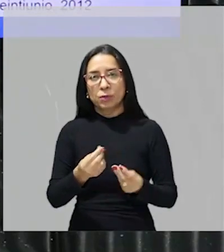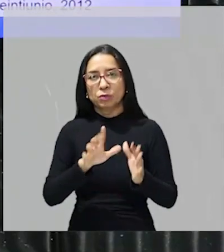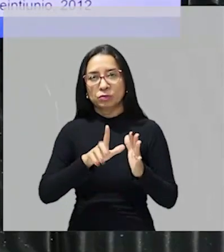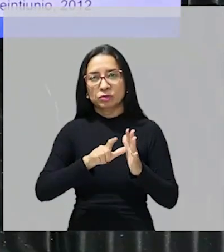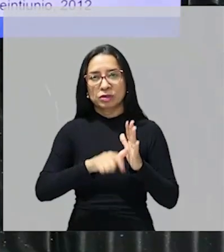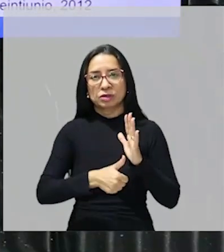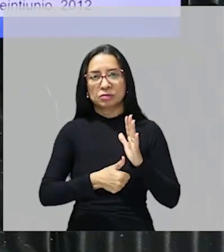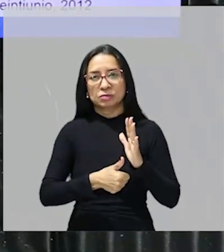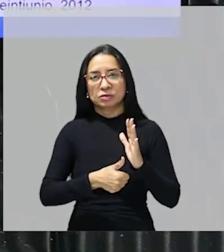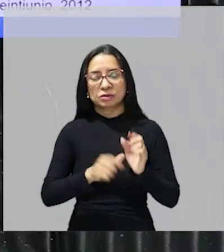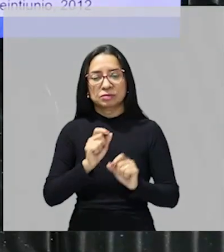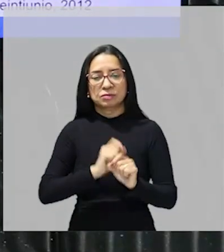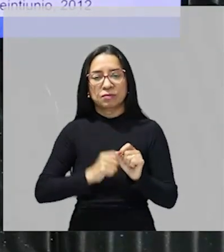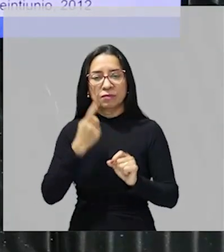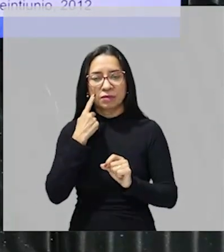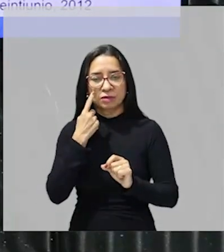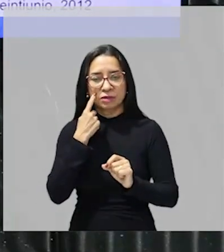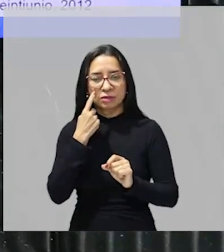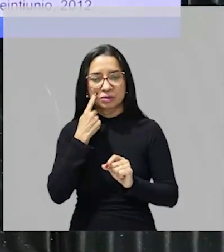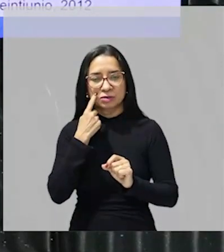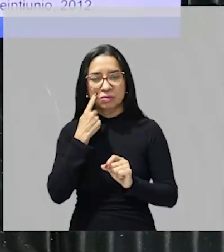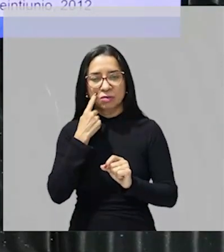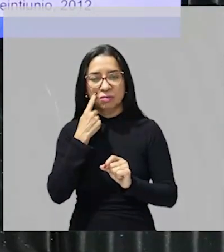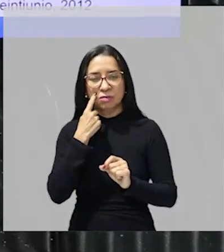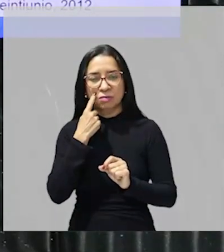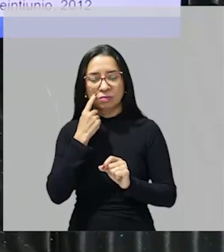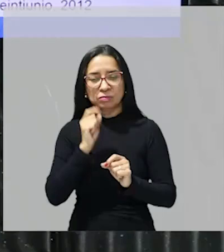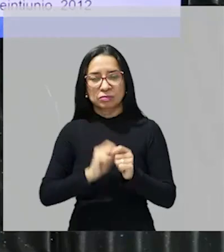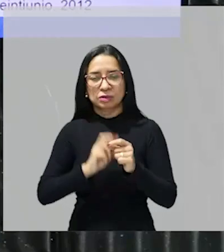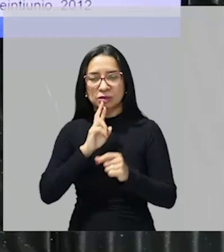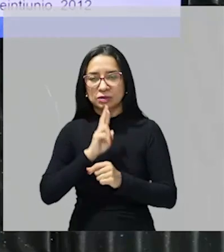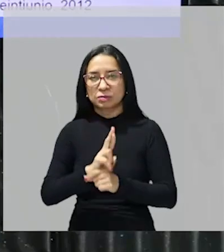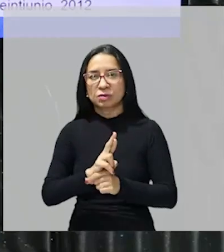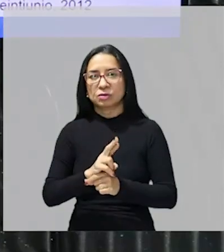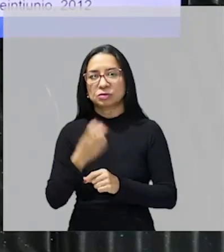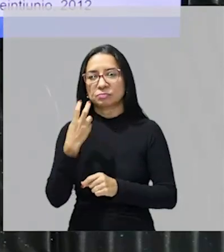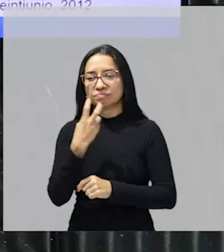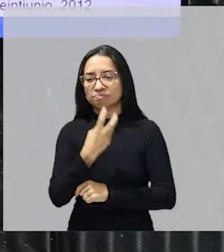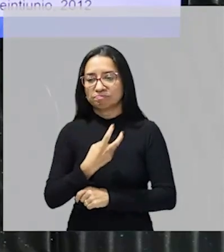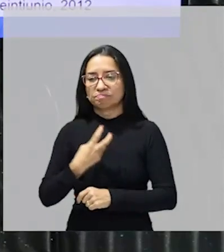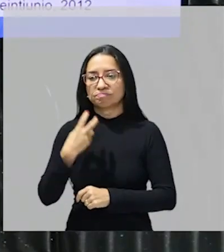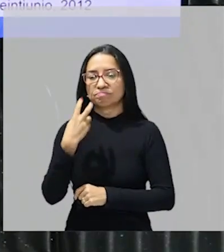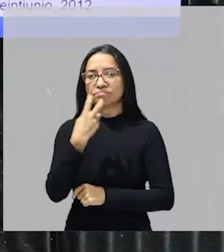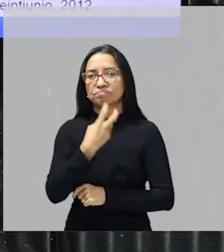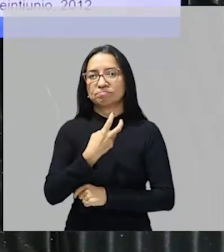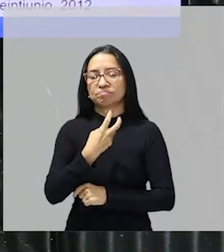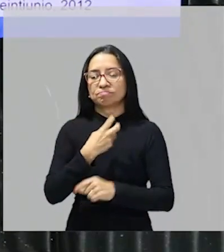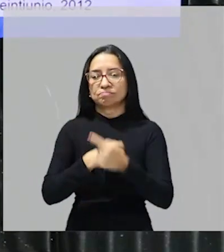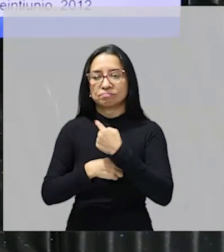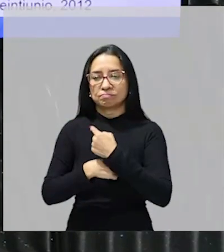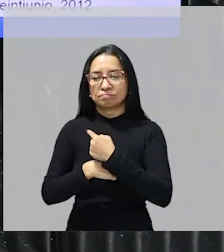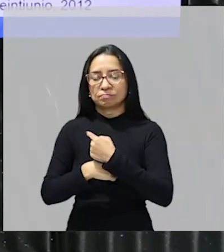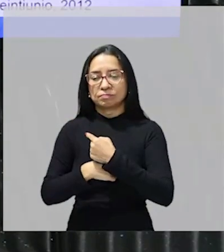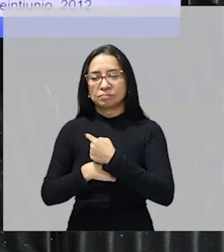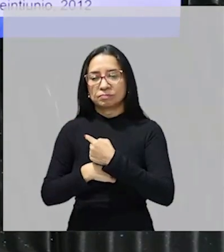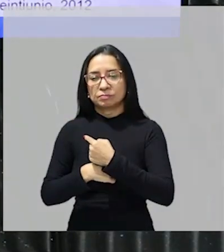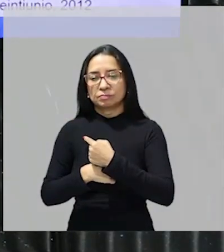a repercussão dessas vozes, né? Sobram ladrões, os mercados governam, né?